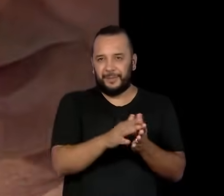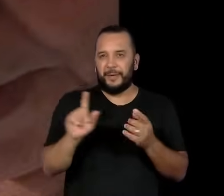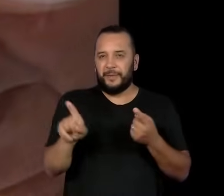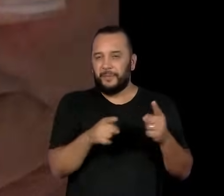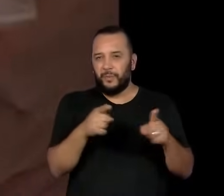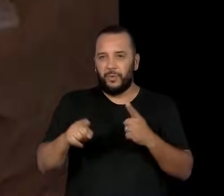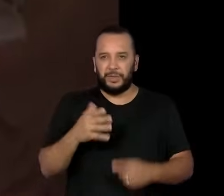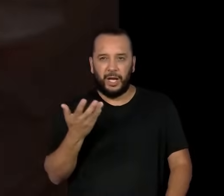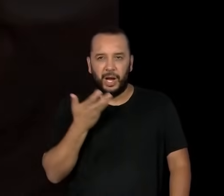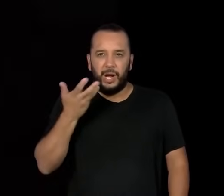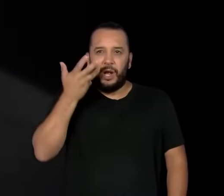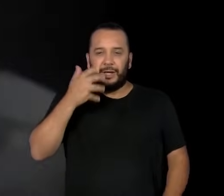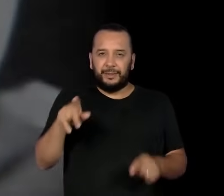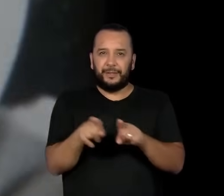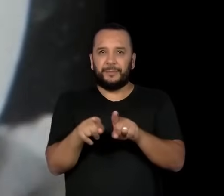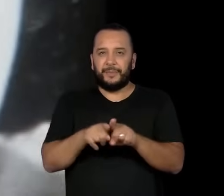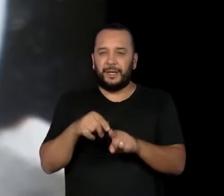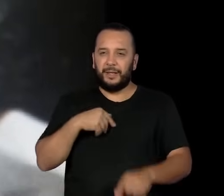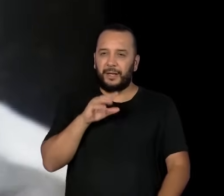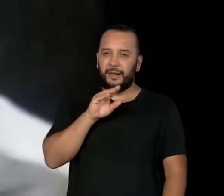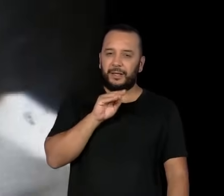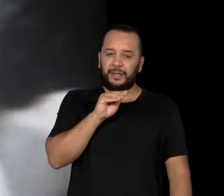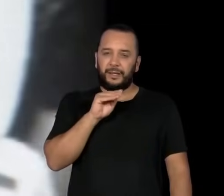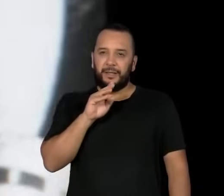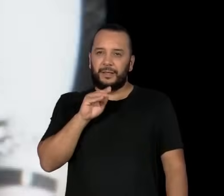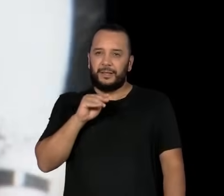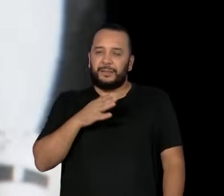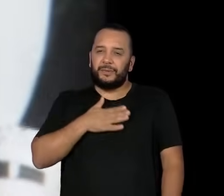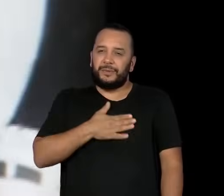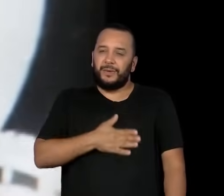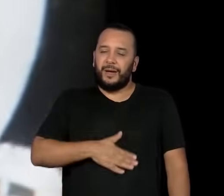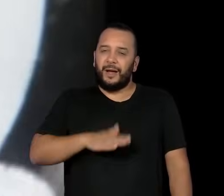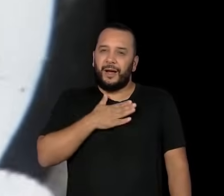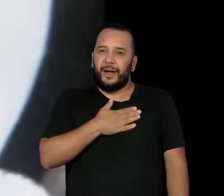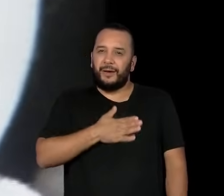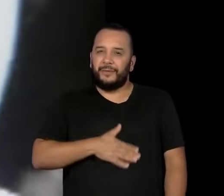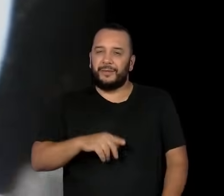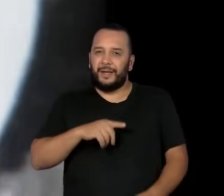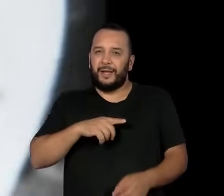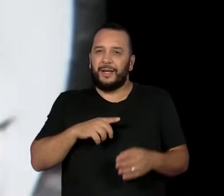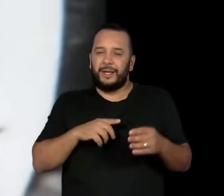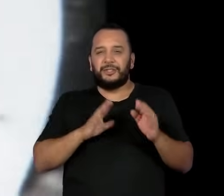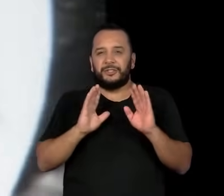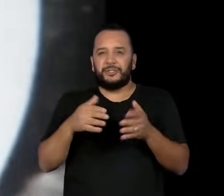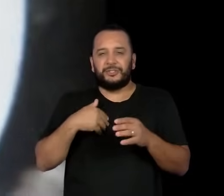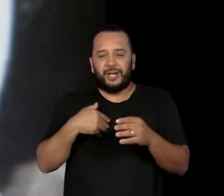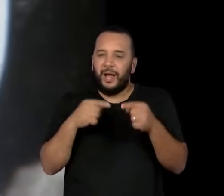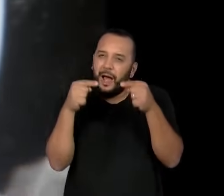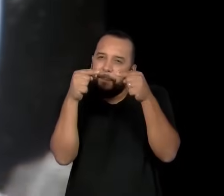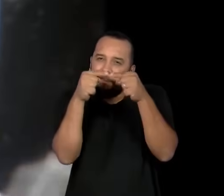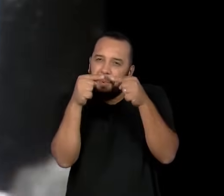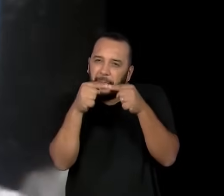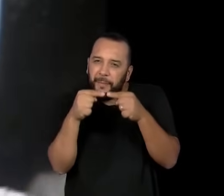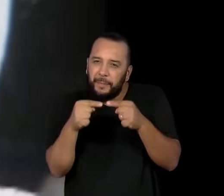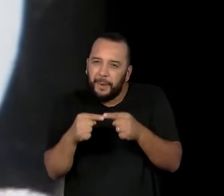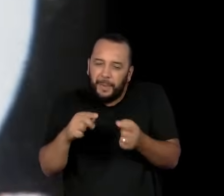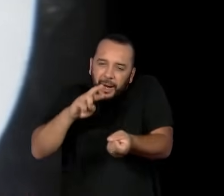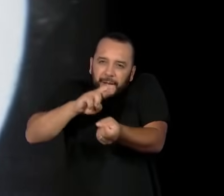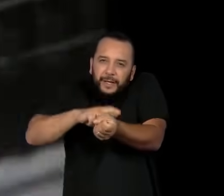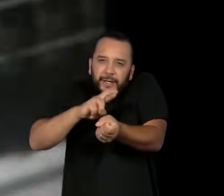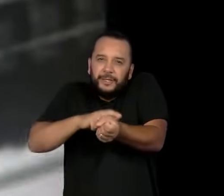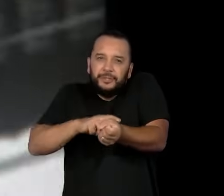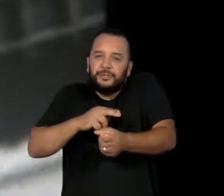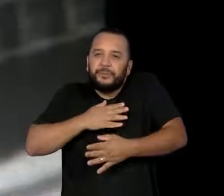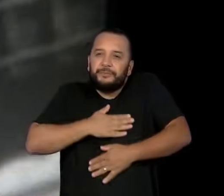pela suavidade do canto, harmonia sofisticada e o ritmo sincopado. Não me diga adeus.